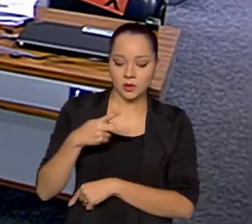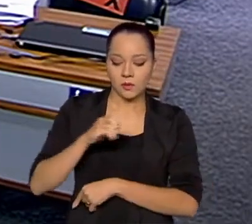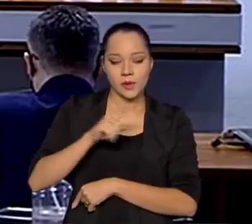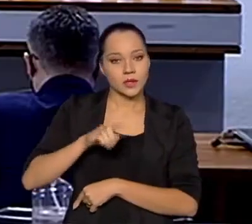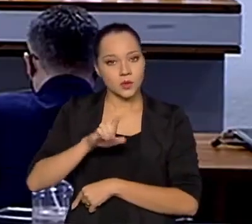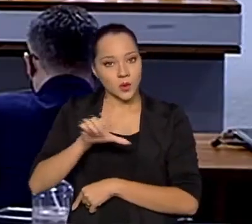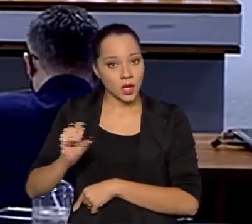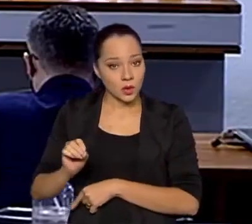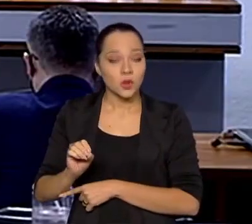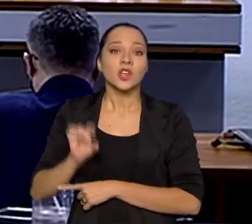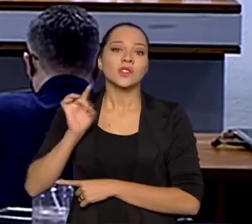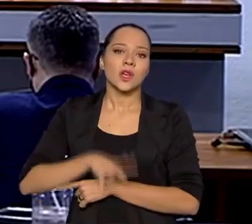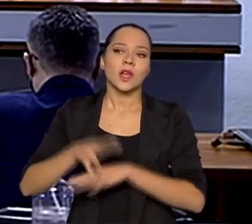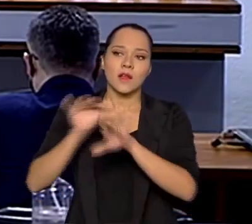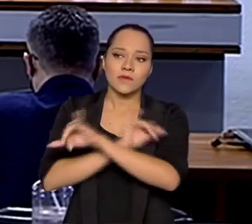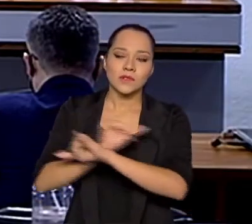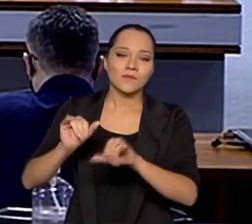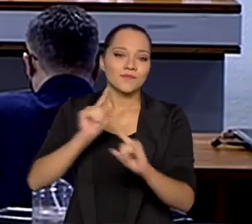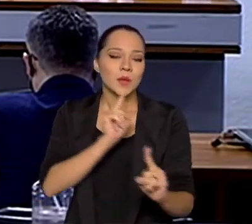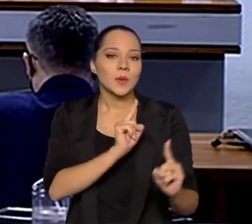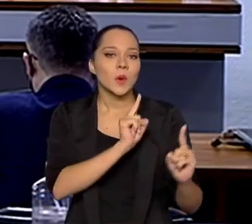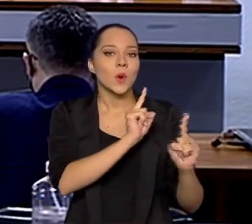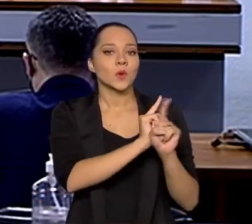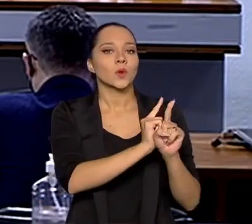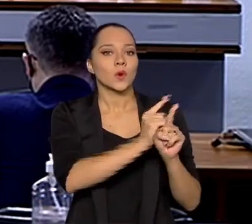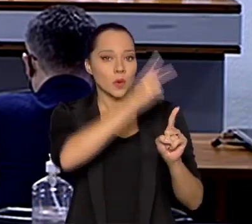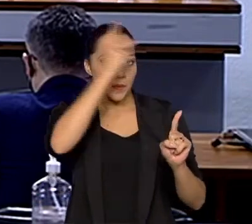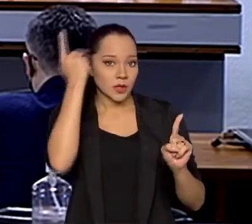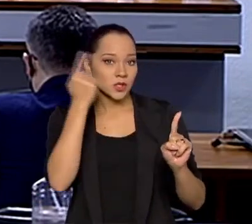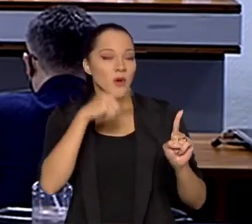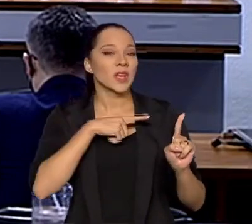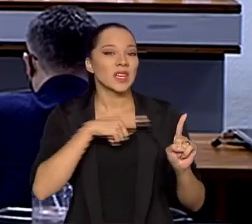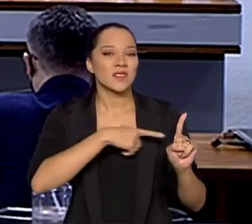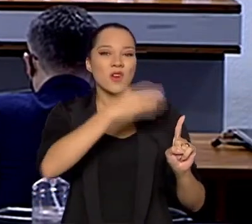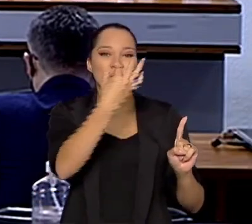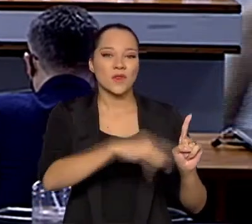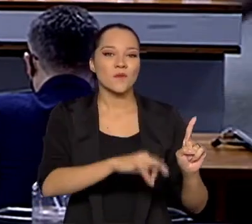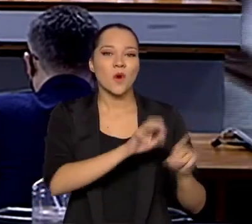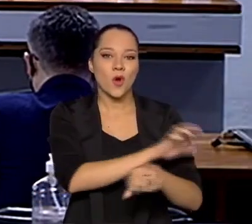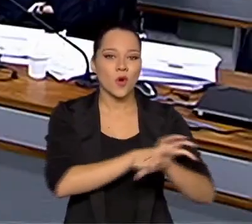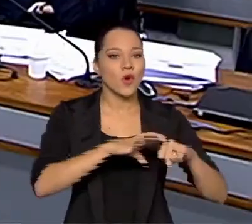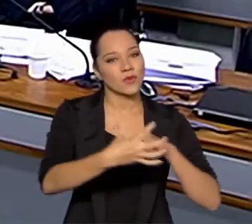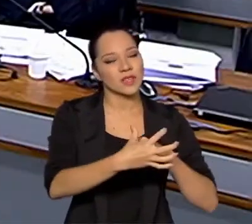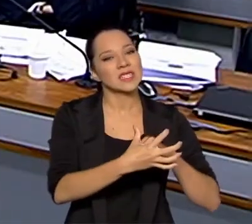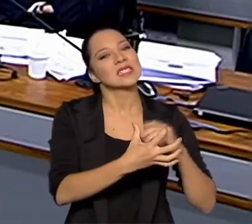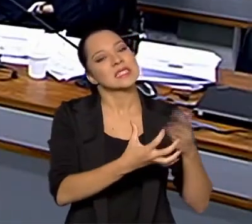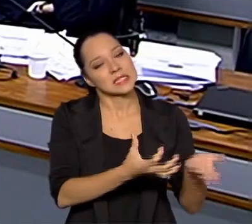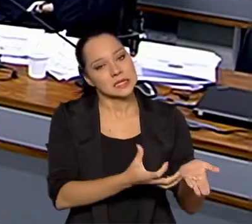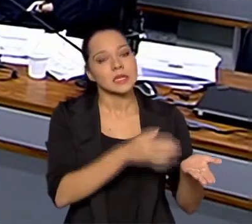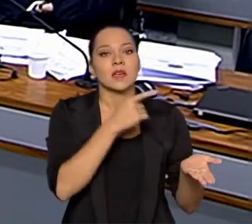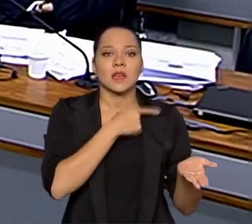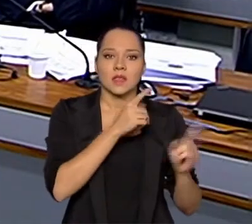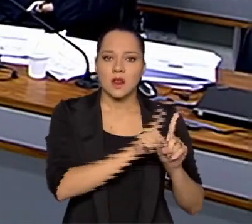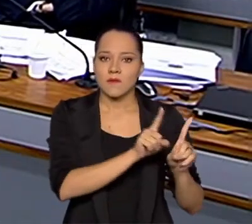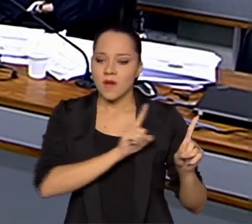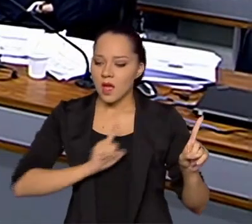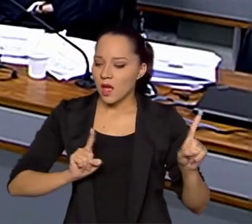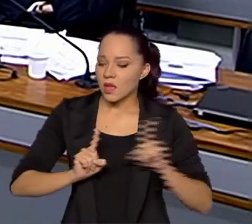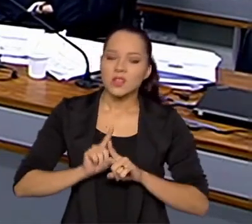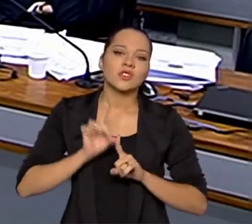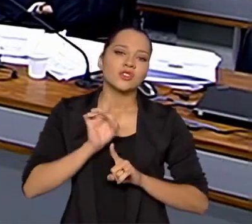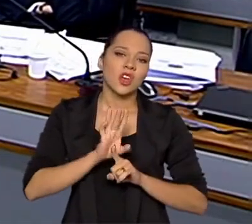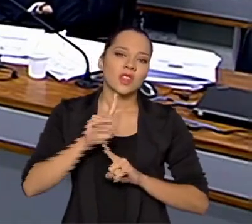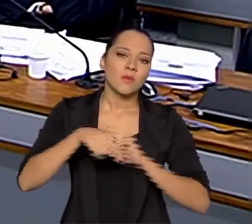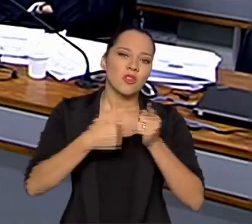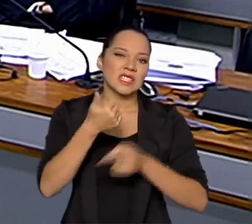Pazuello, mas ele informou ter se encontrado recentemente com pessoas com exame positivo para Covid-19. Então ele deve ser ouvido somente daqui